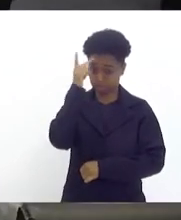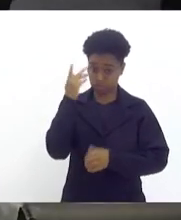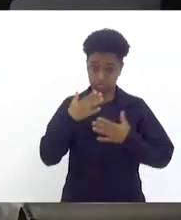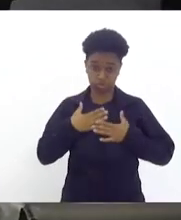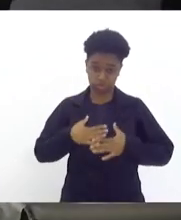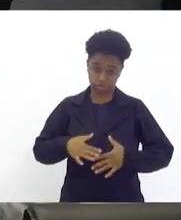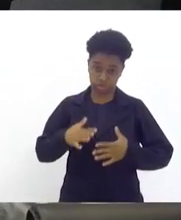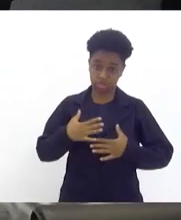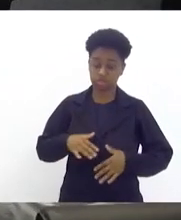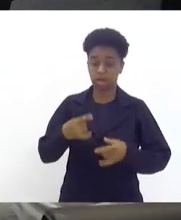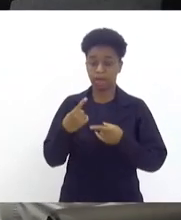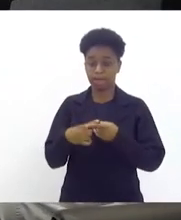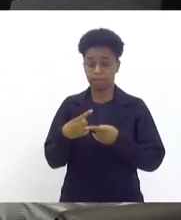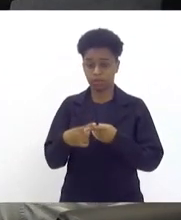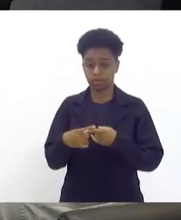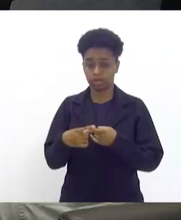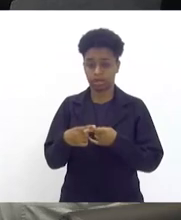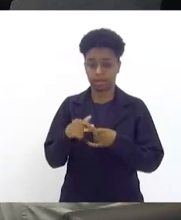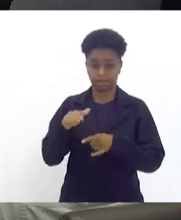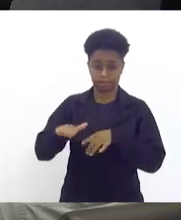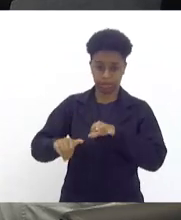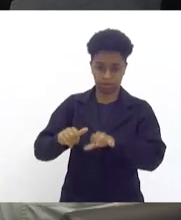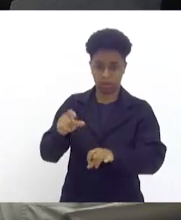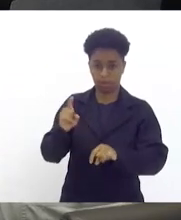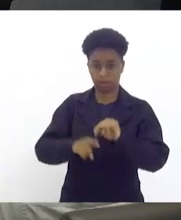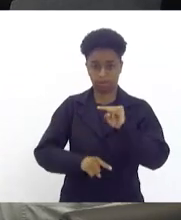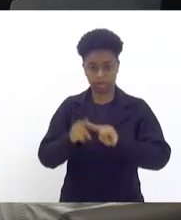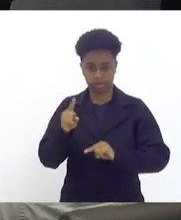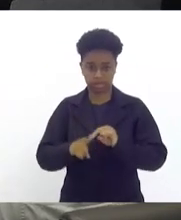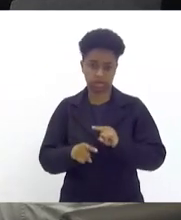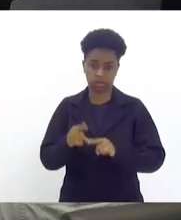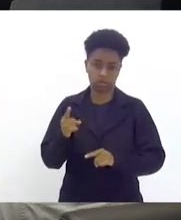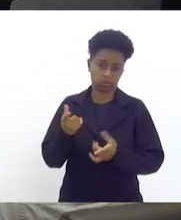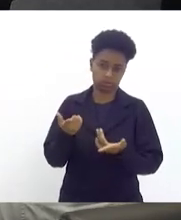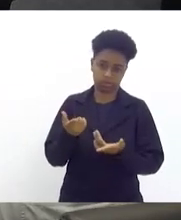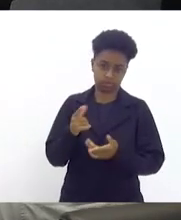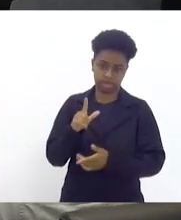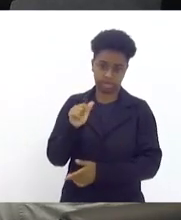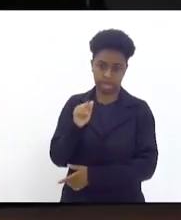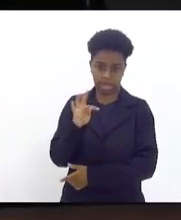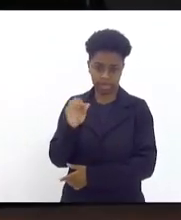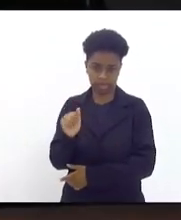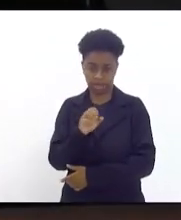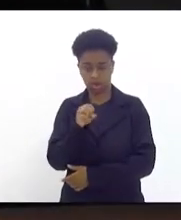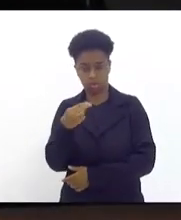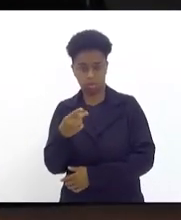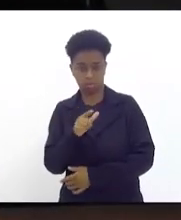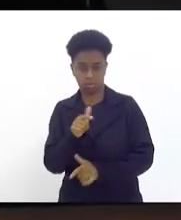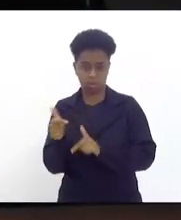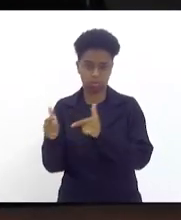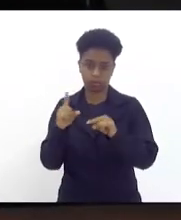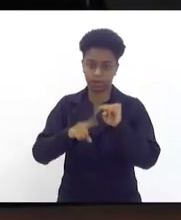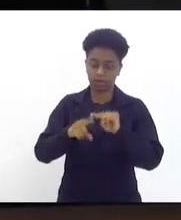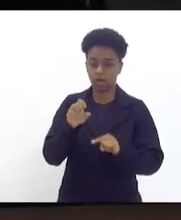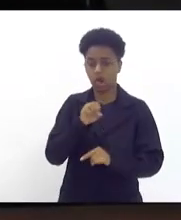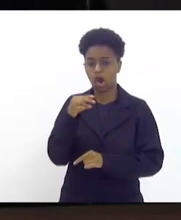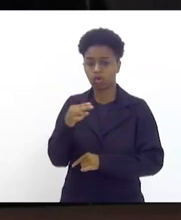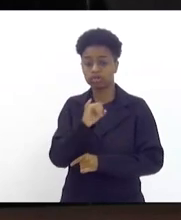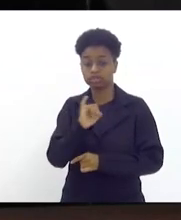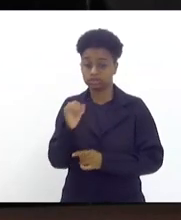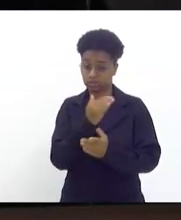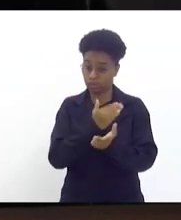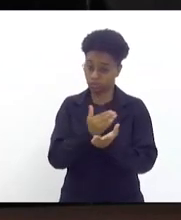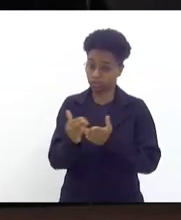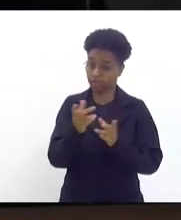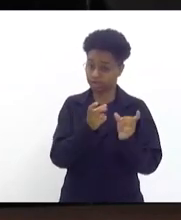porque vieram coletar o lata alguma coisa assim ou se aguita se montando um comércio